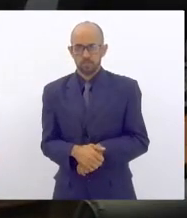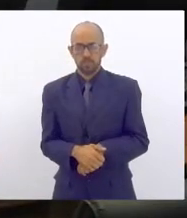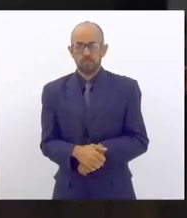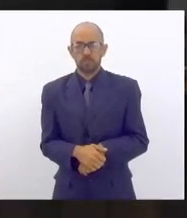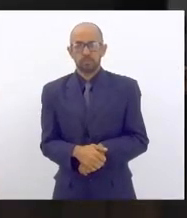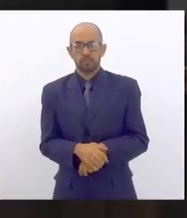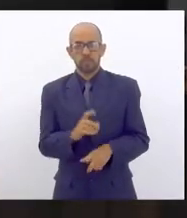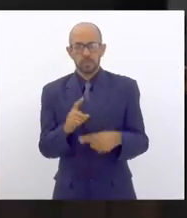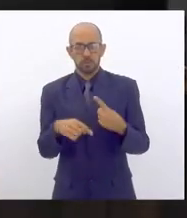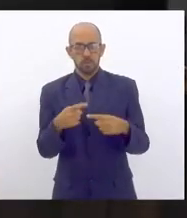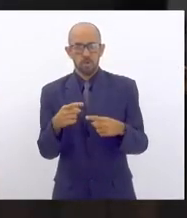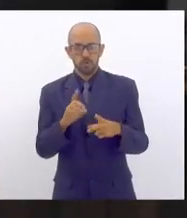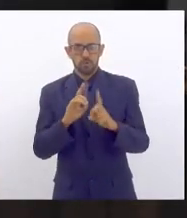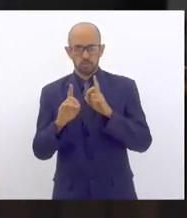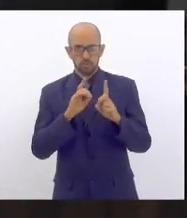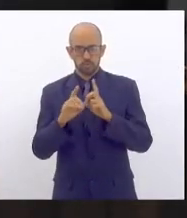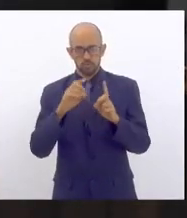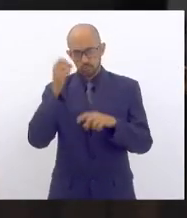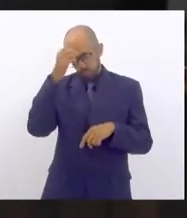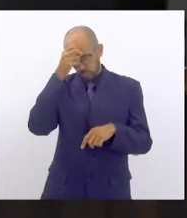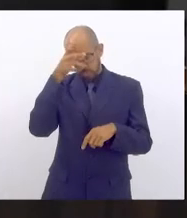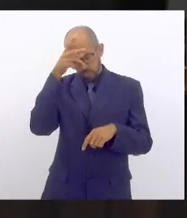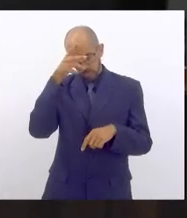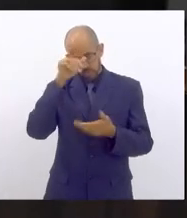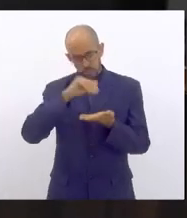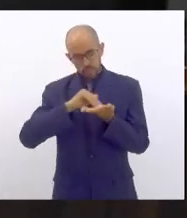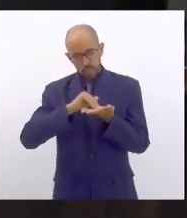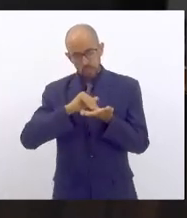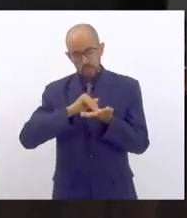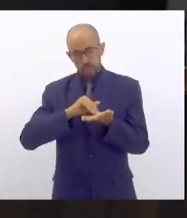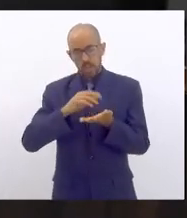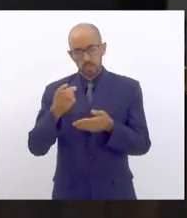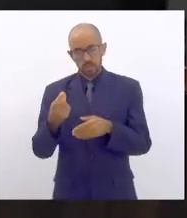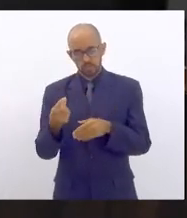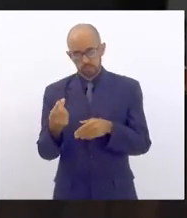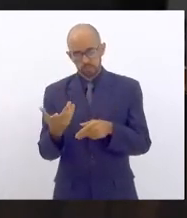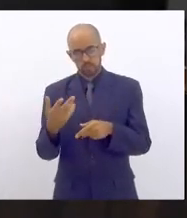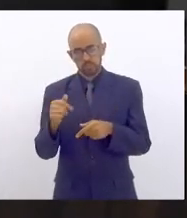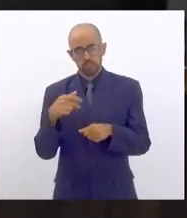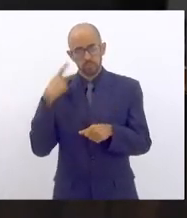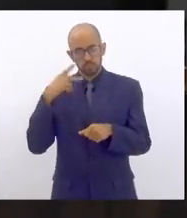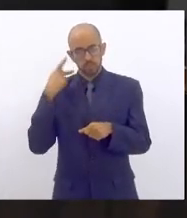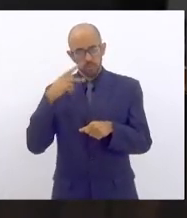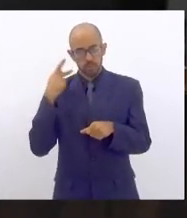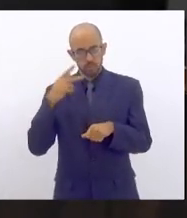os prefeitos, com os secretários municipais de fazenda, procuradores, ok?